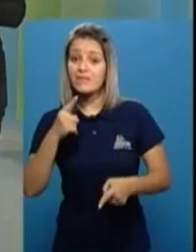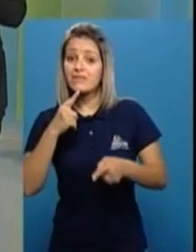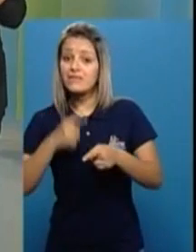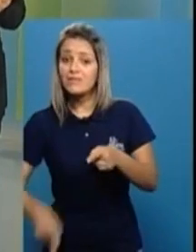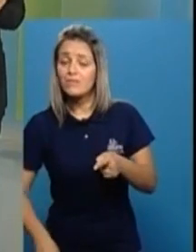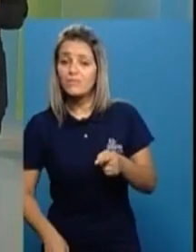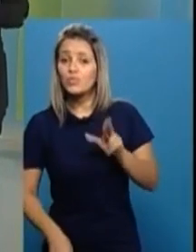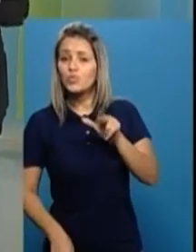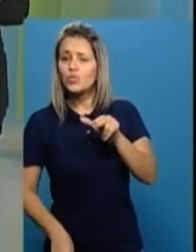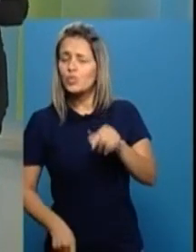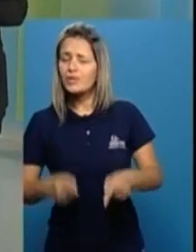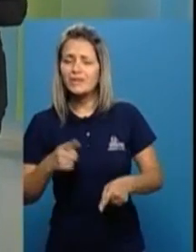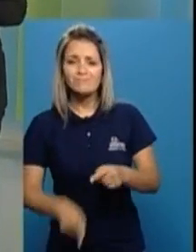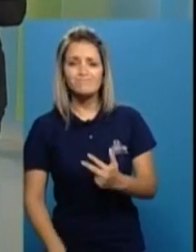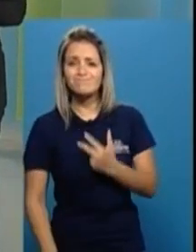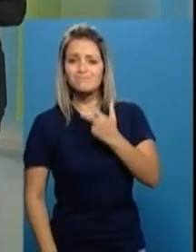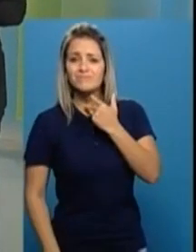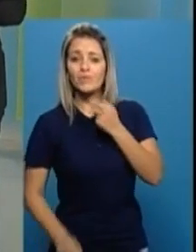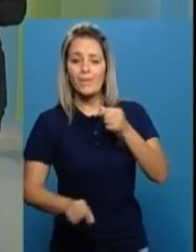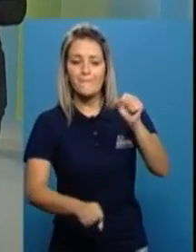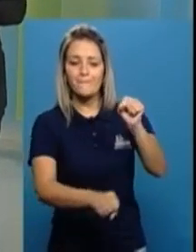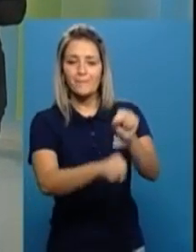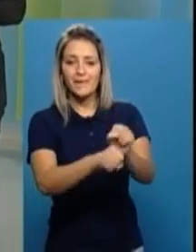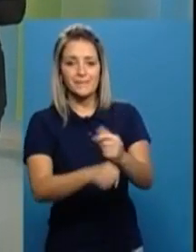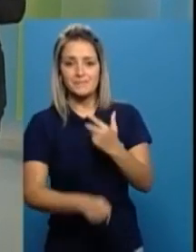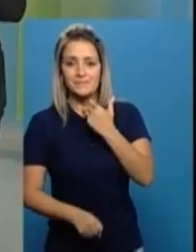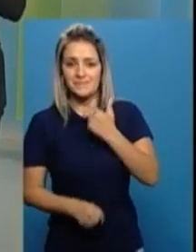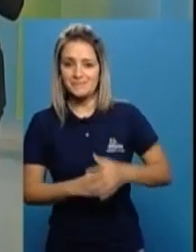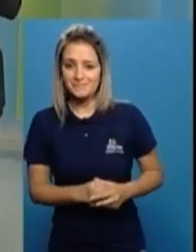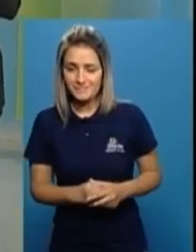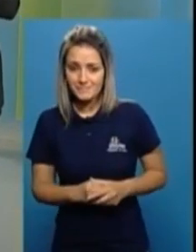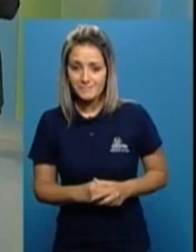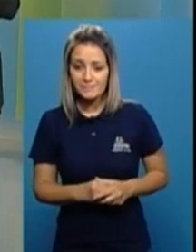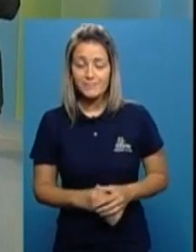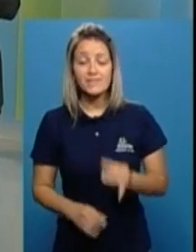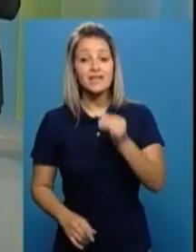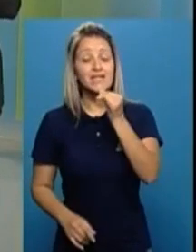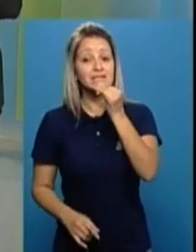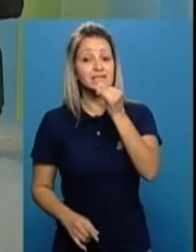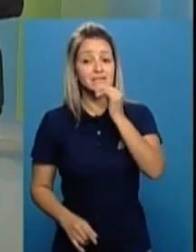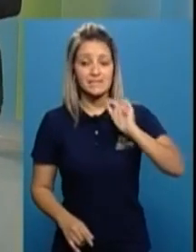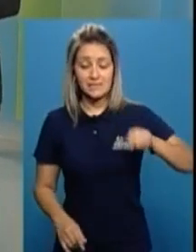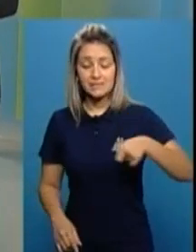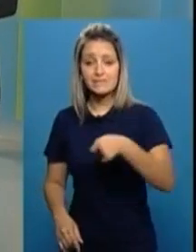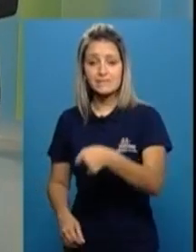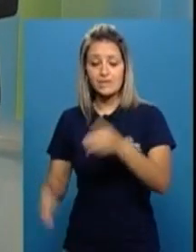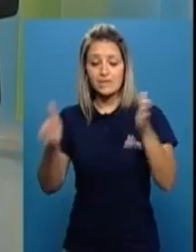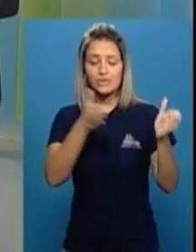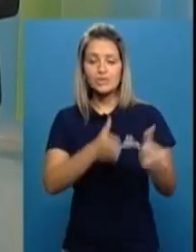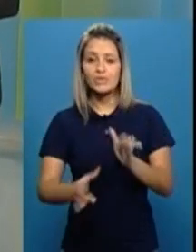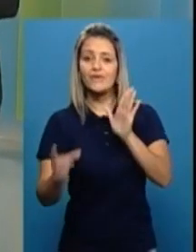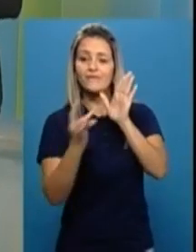não devem jamais ser interrompidos. Um exemplo disso é a produção do